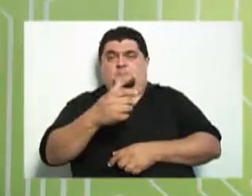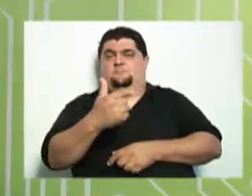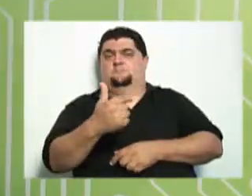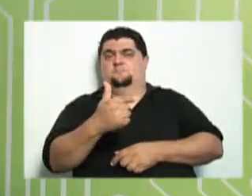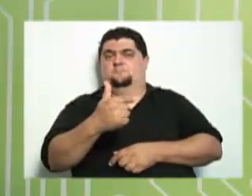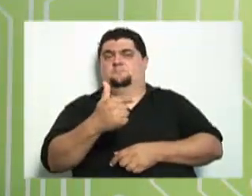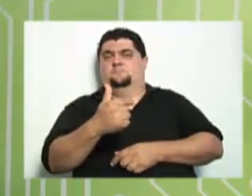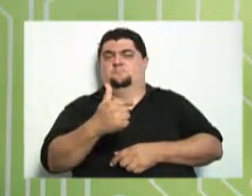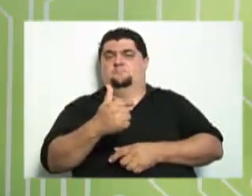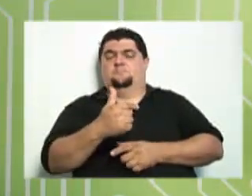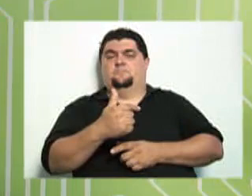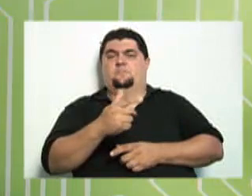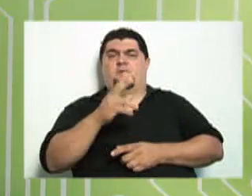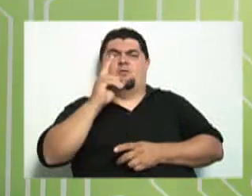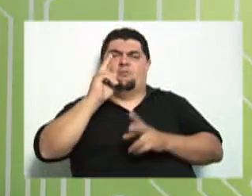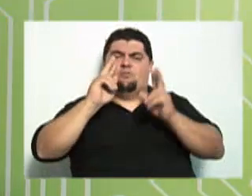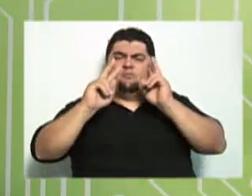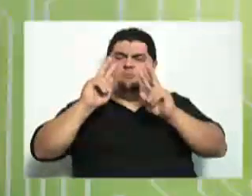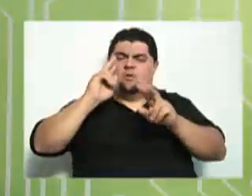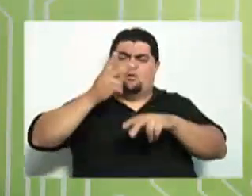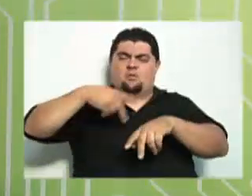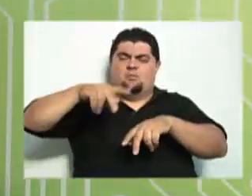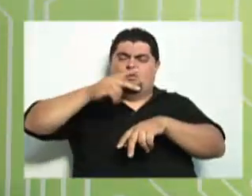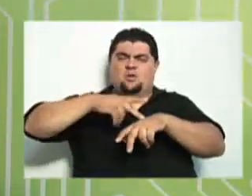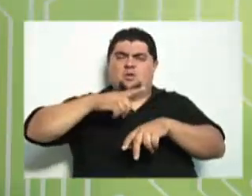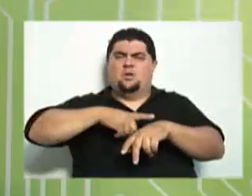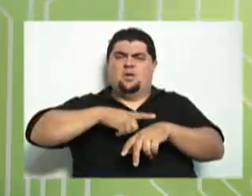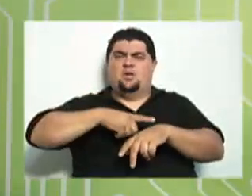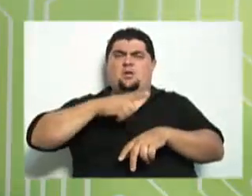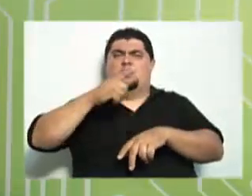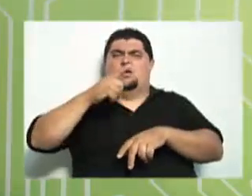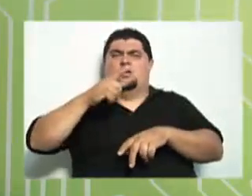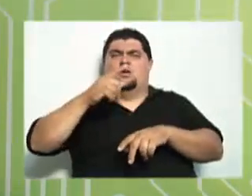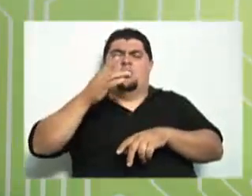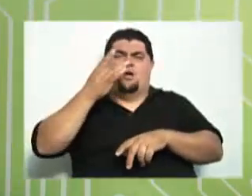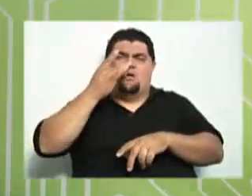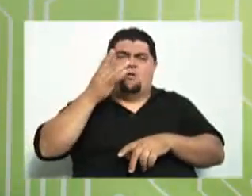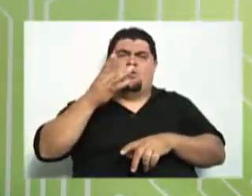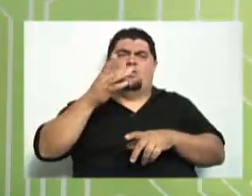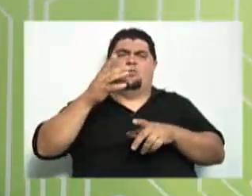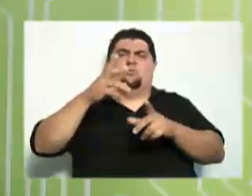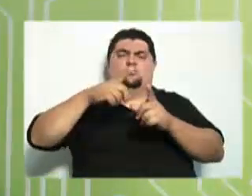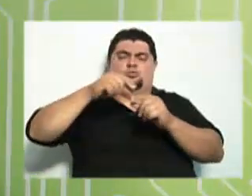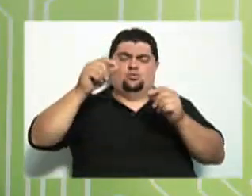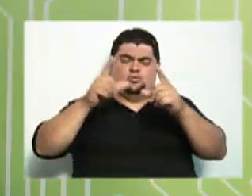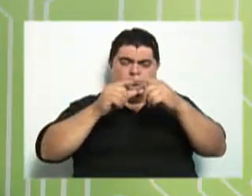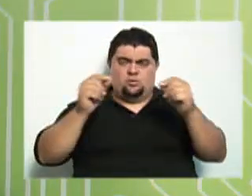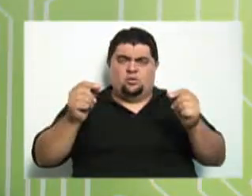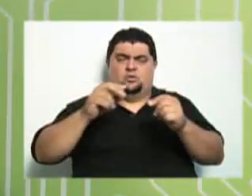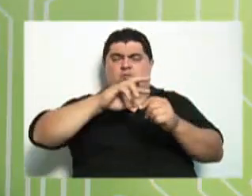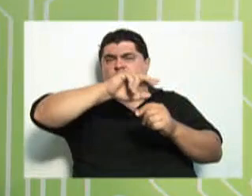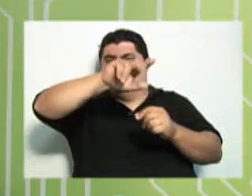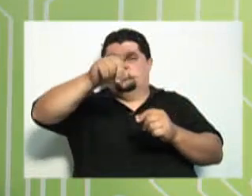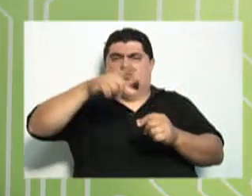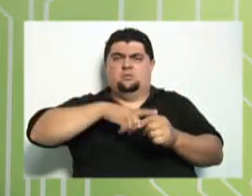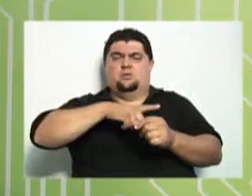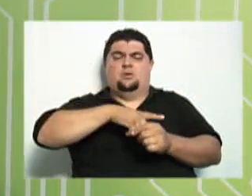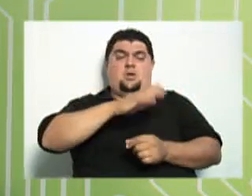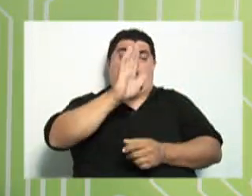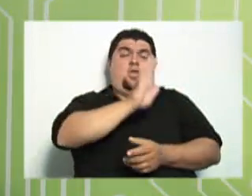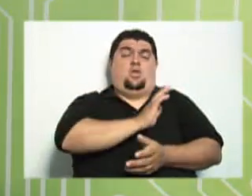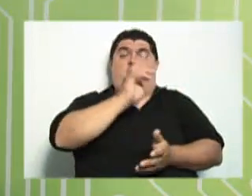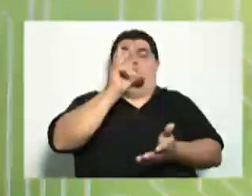gente vê que vários países que têm muito petróleo, ouro, diamante, não são necessariamente nações